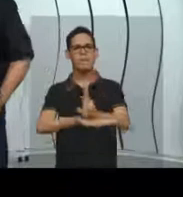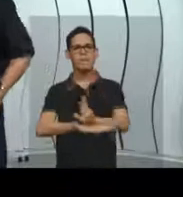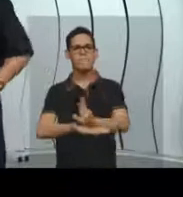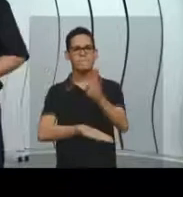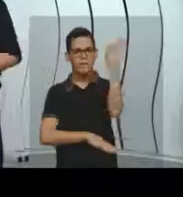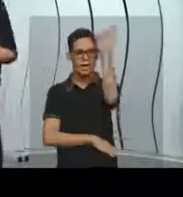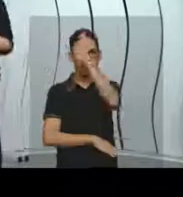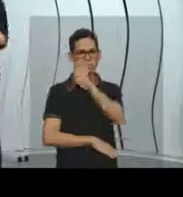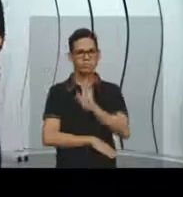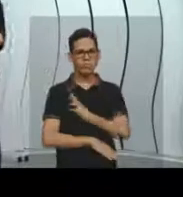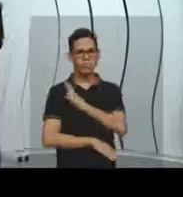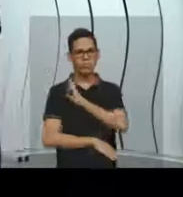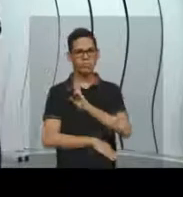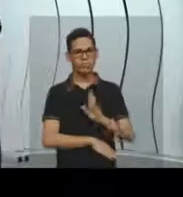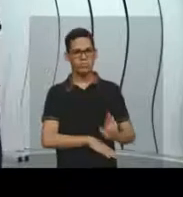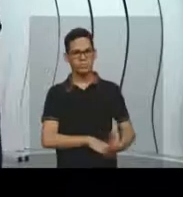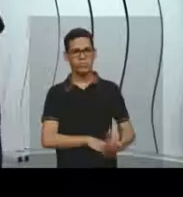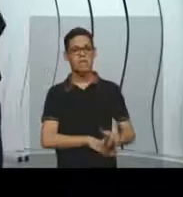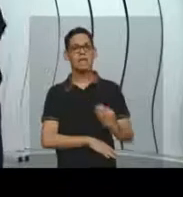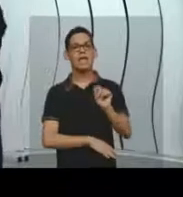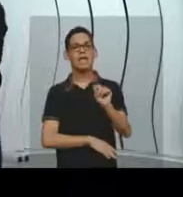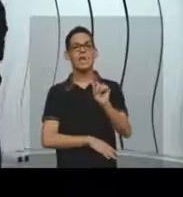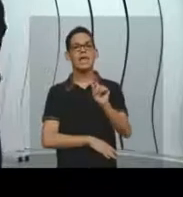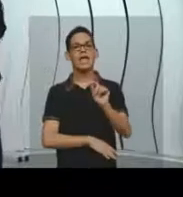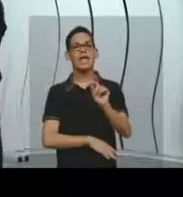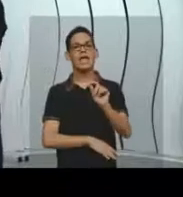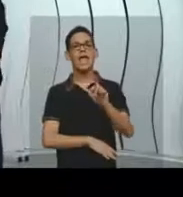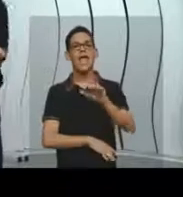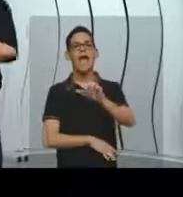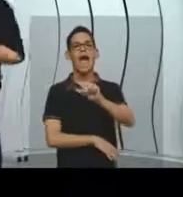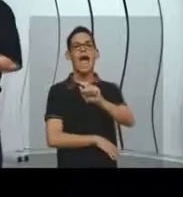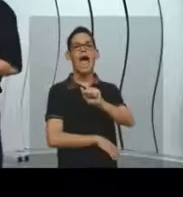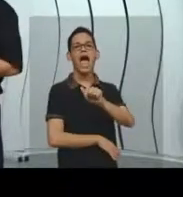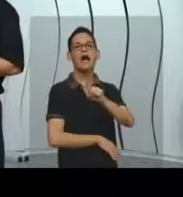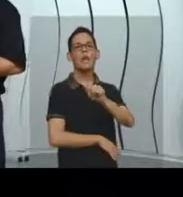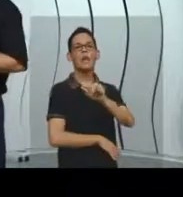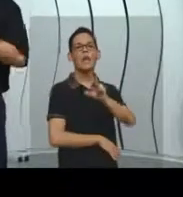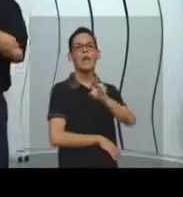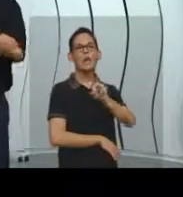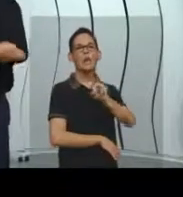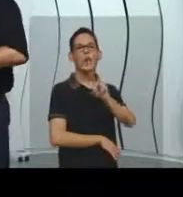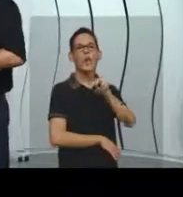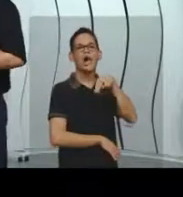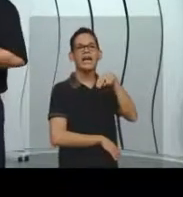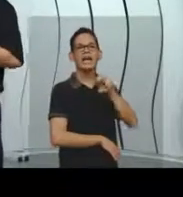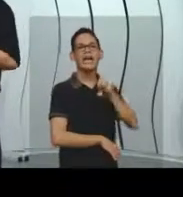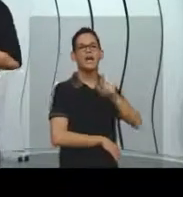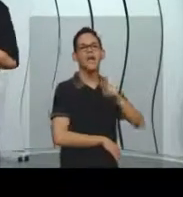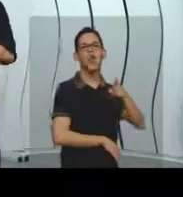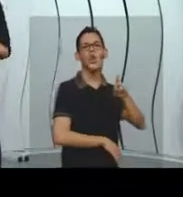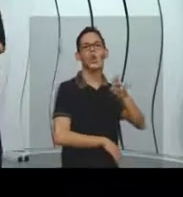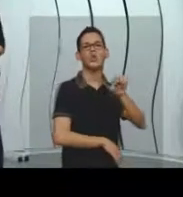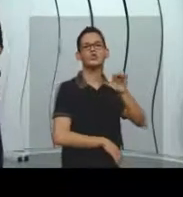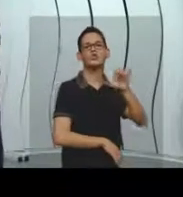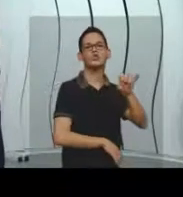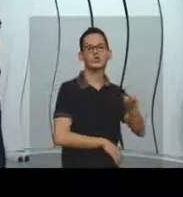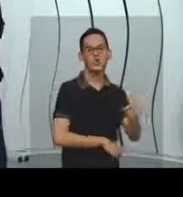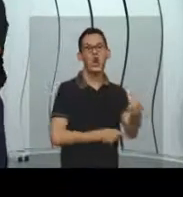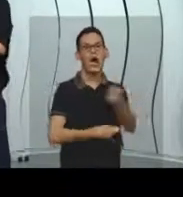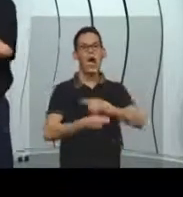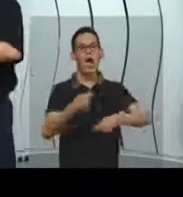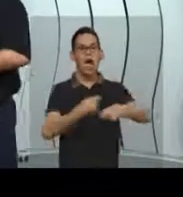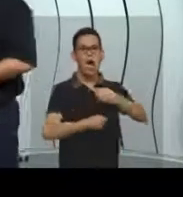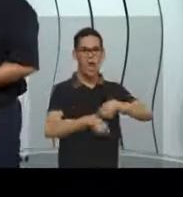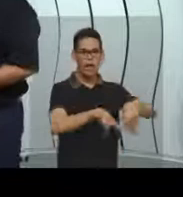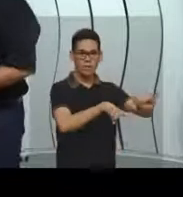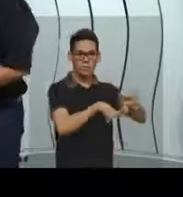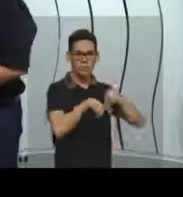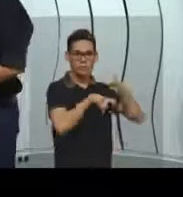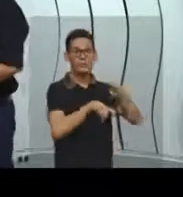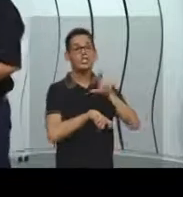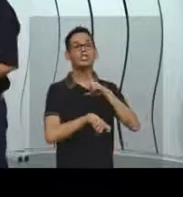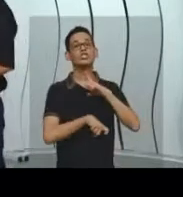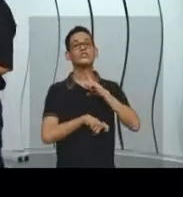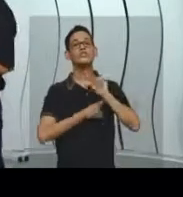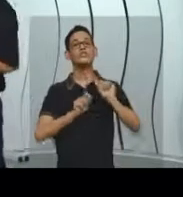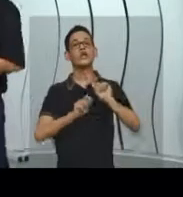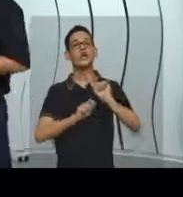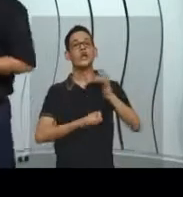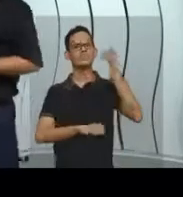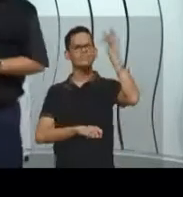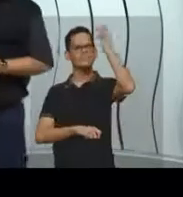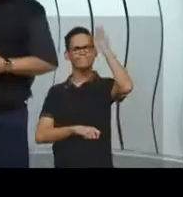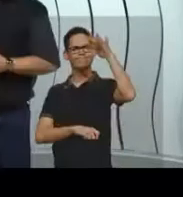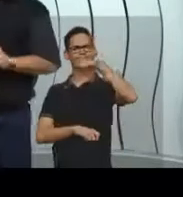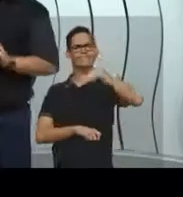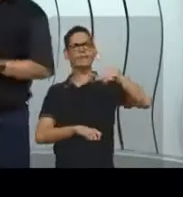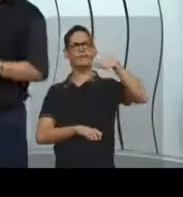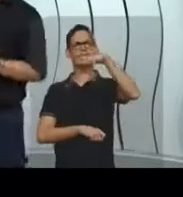poder, a força do agronegócio naquele período era tão grande que falava-se em uma elite política. O que vinha a ser a